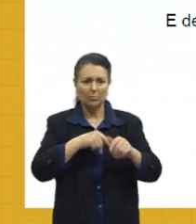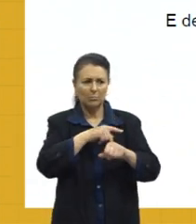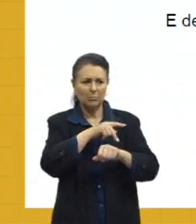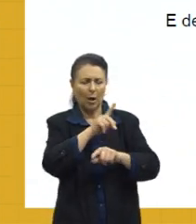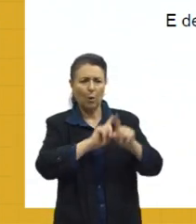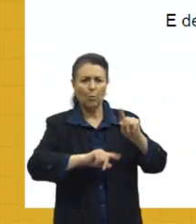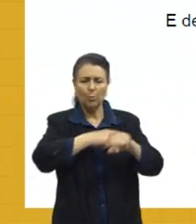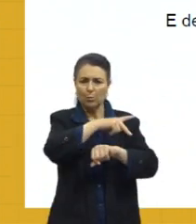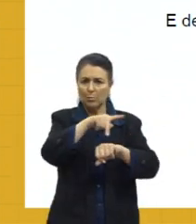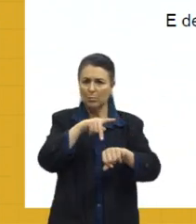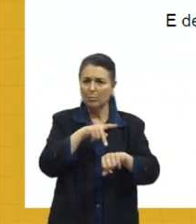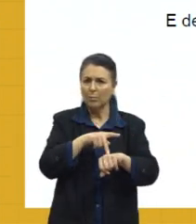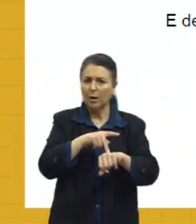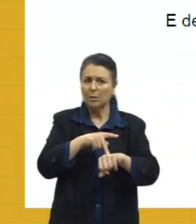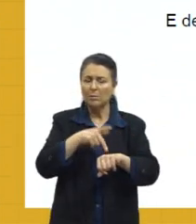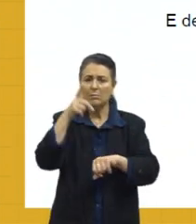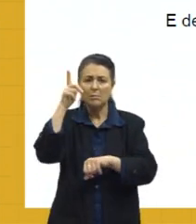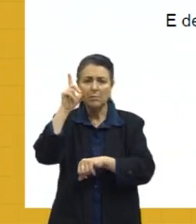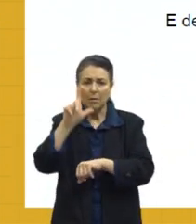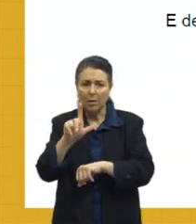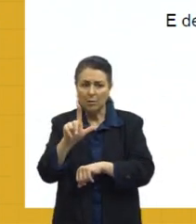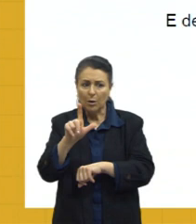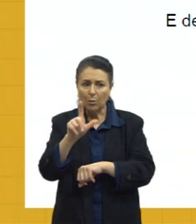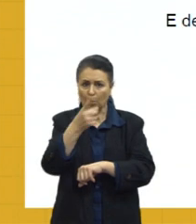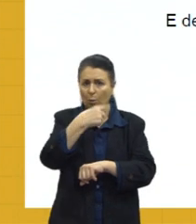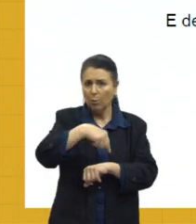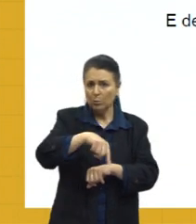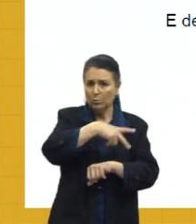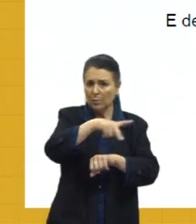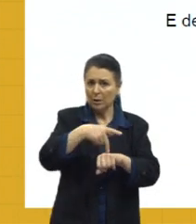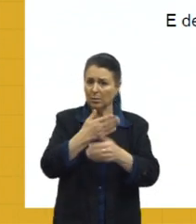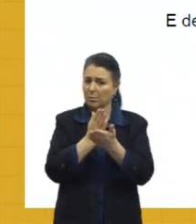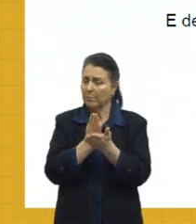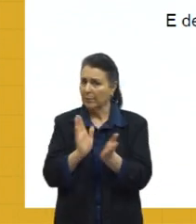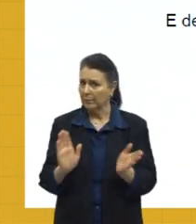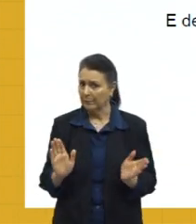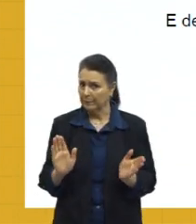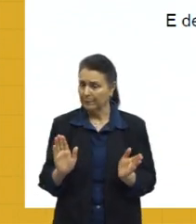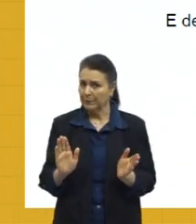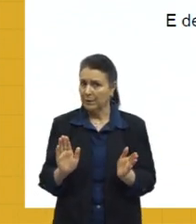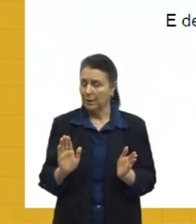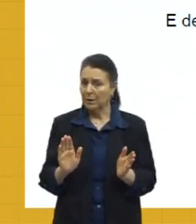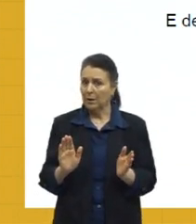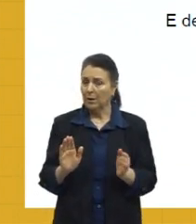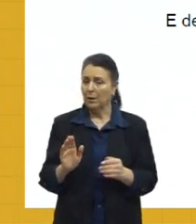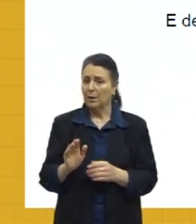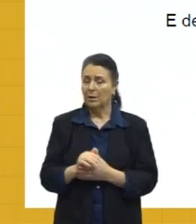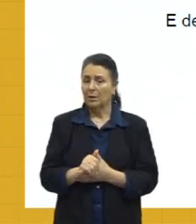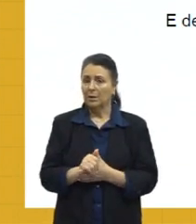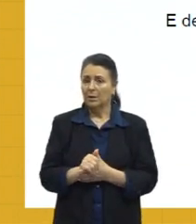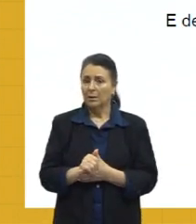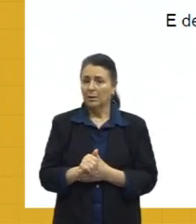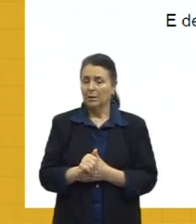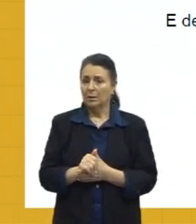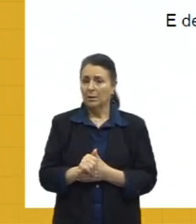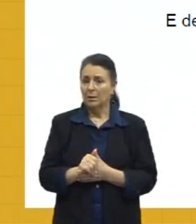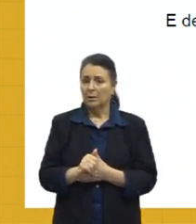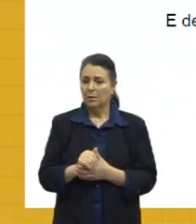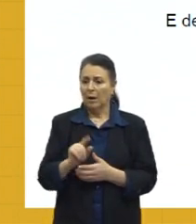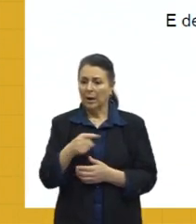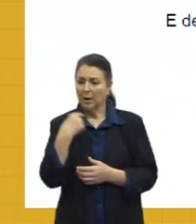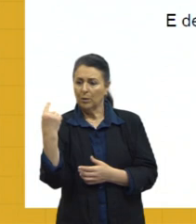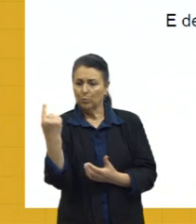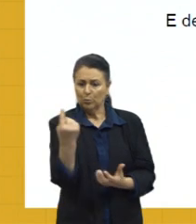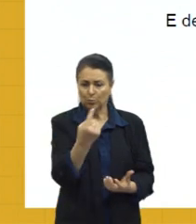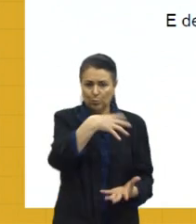especializam em ganhar e outros em perder, tá. A nossa comarca no mundo,